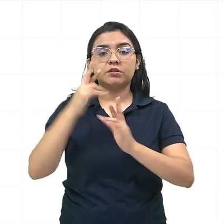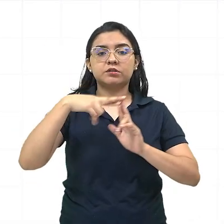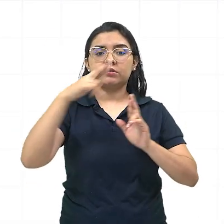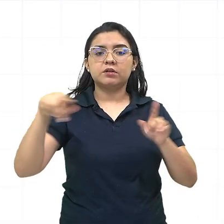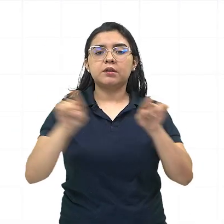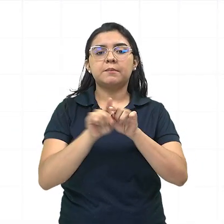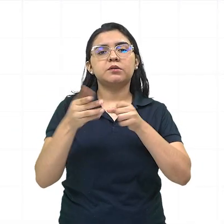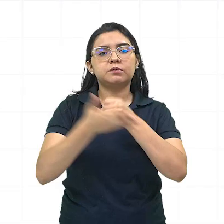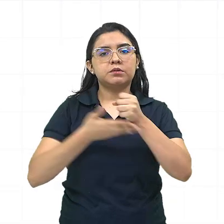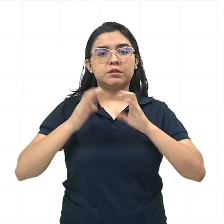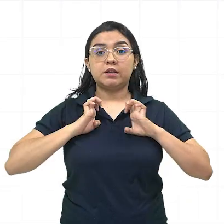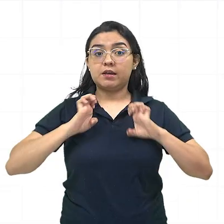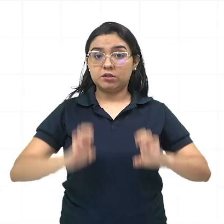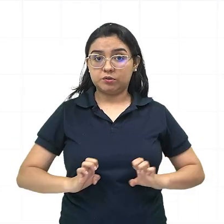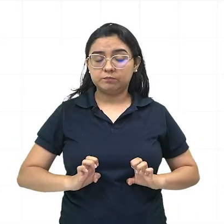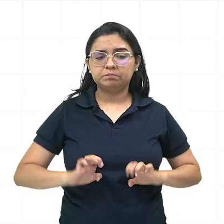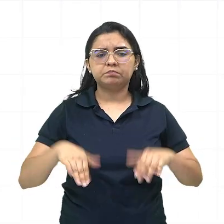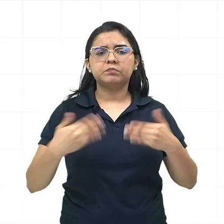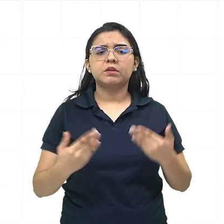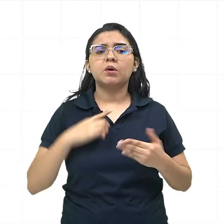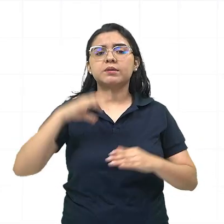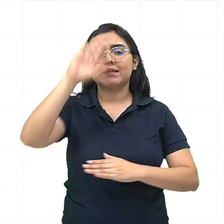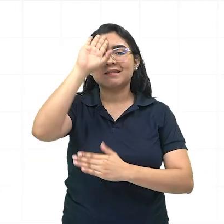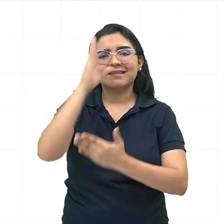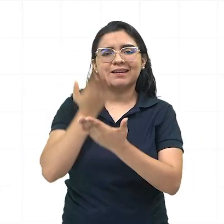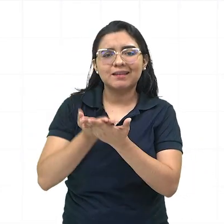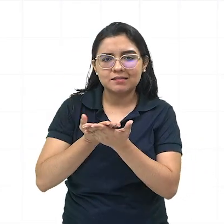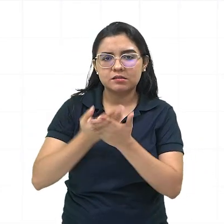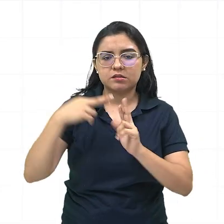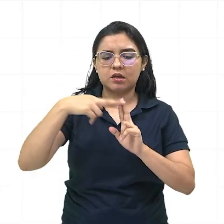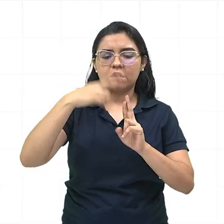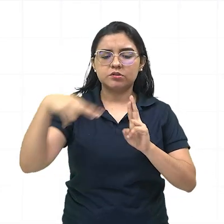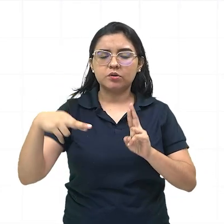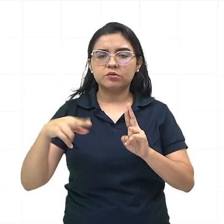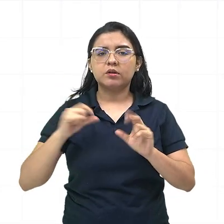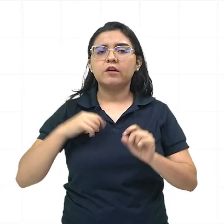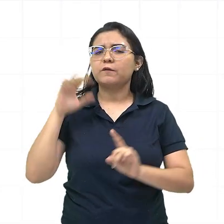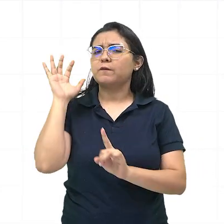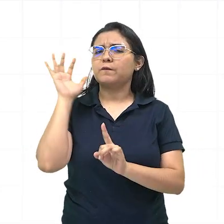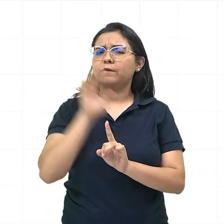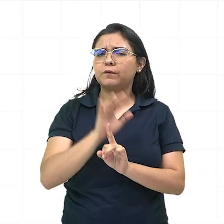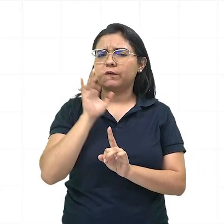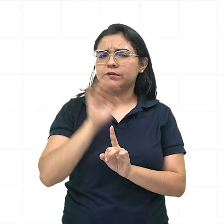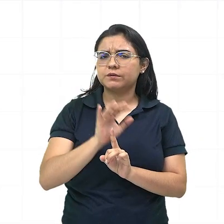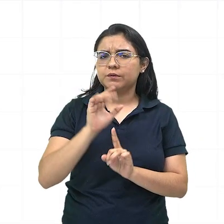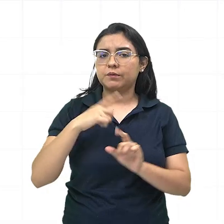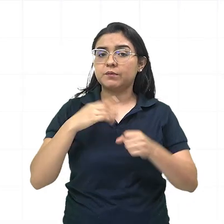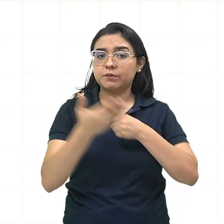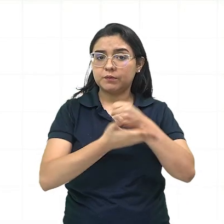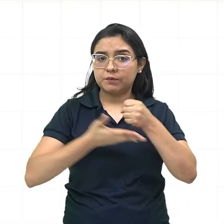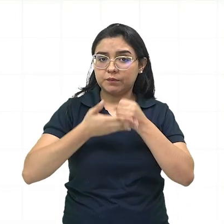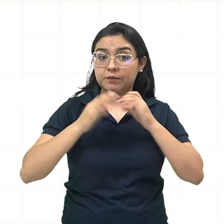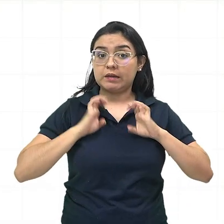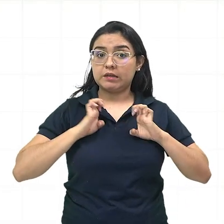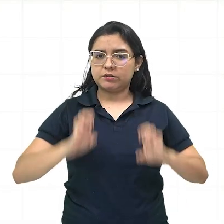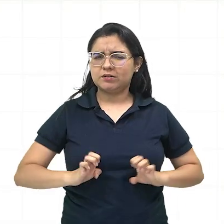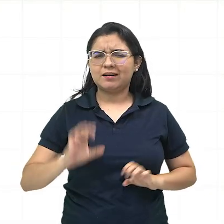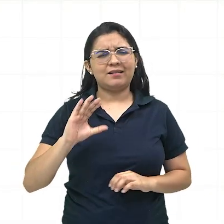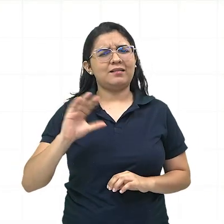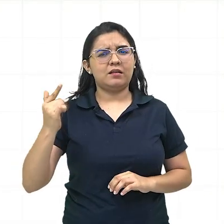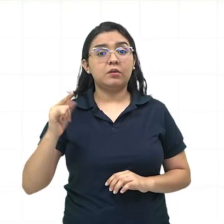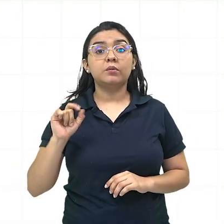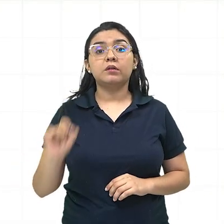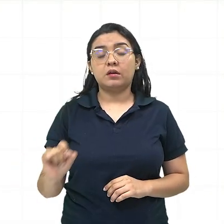e dos princípios éticos, né? As crenças religiosas, elas influenciam os princípios éticos. É